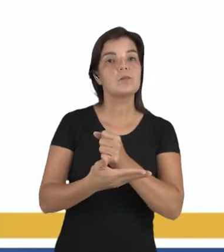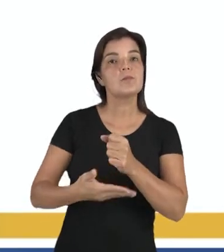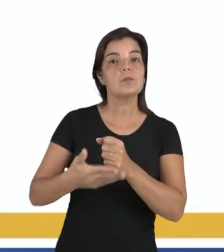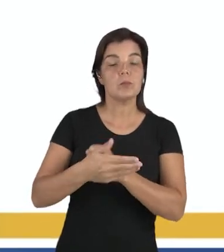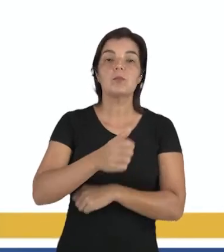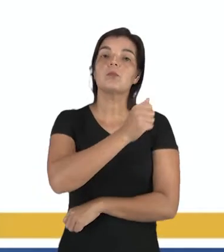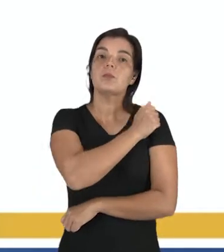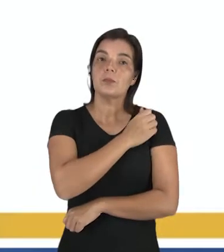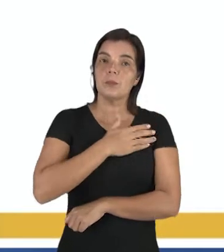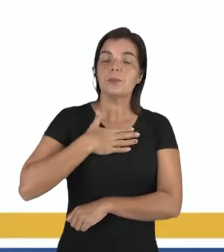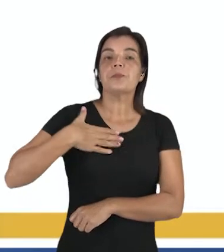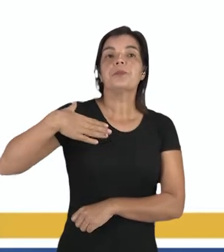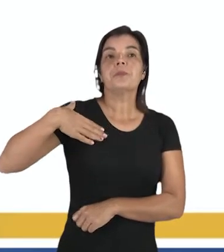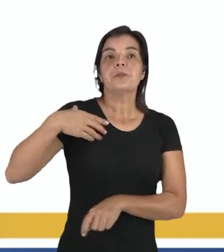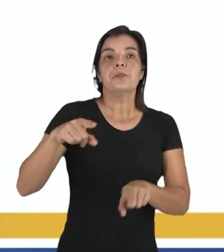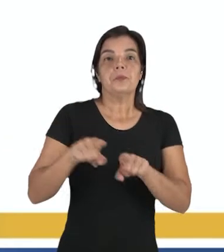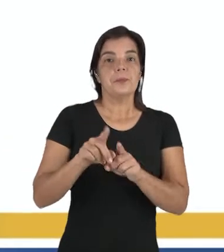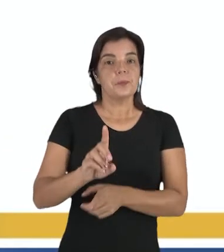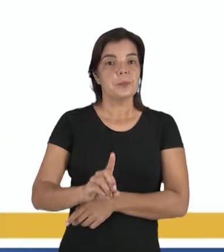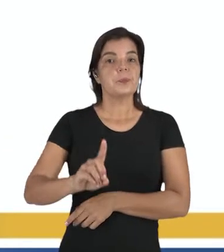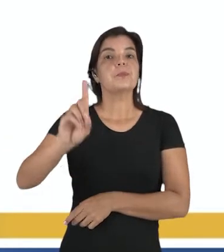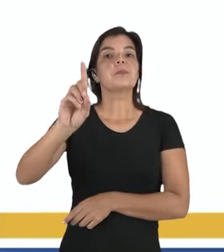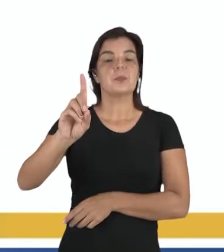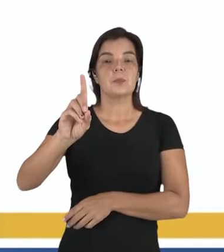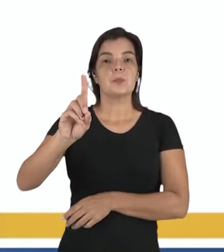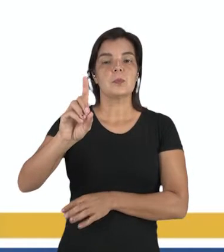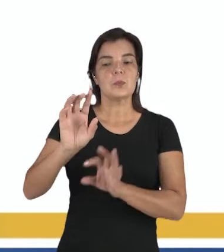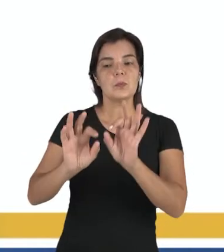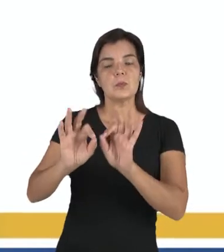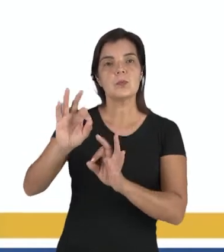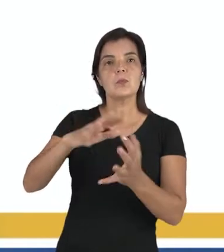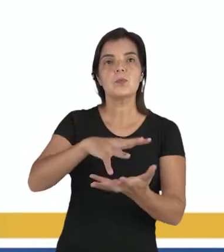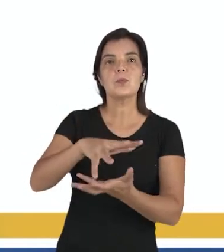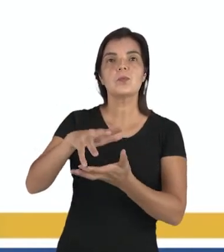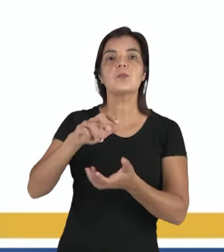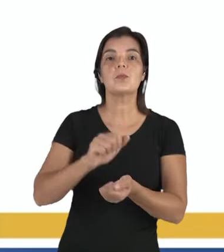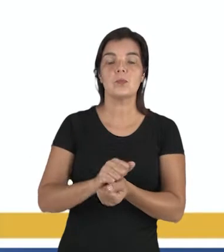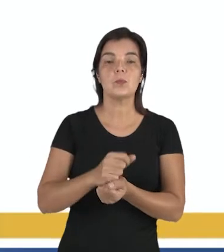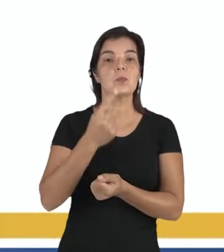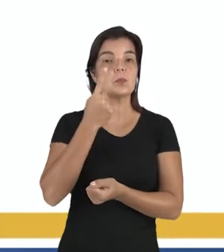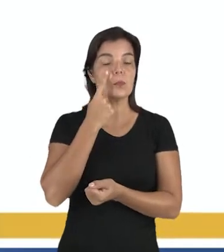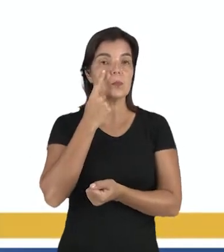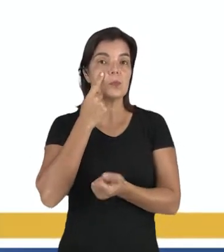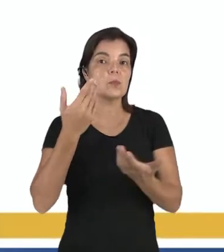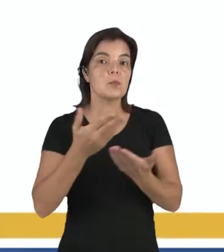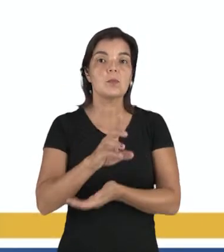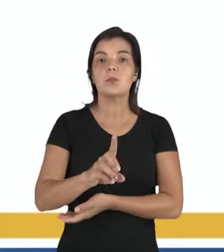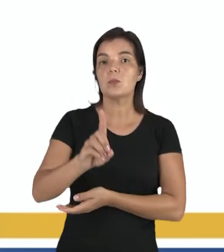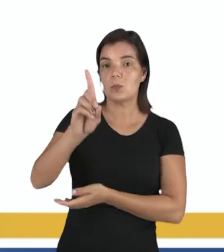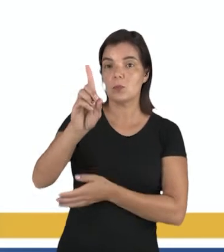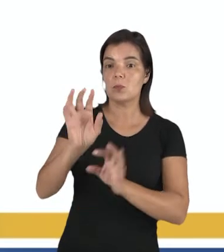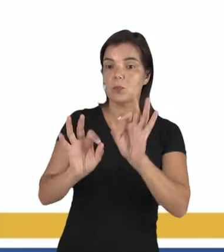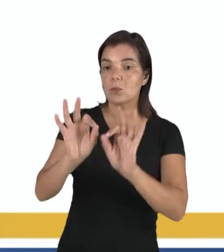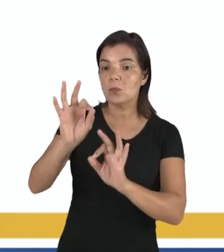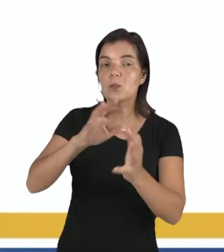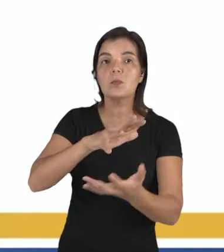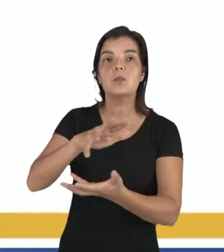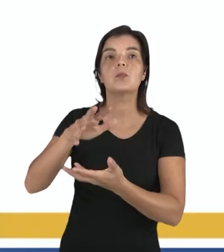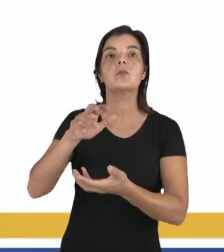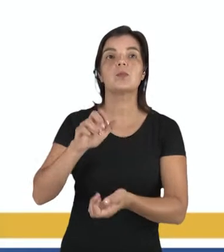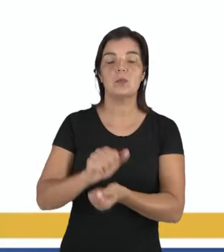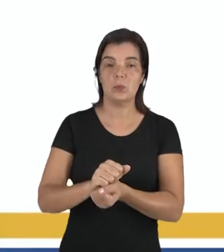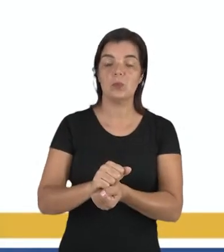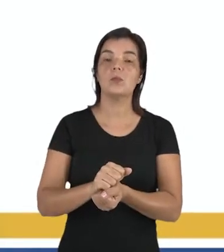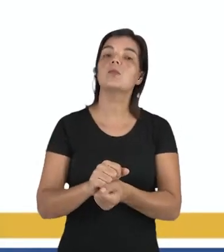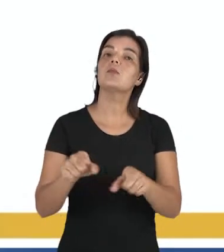ideal aristotélico, de que olha Deus lá, a figura, a divindade, tal como nós a concebemos, né? Um Deus criando o mundo, essa